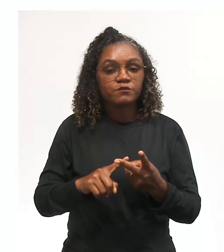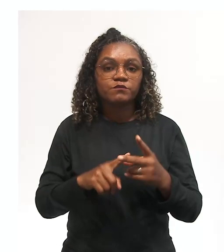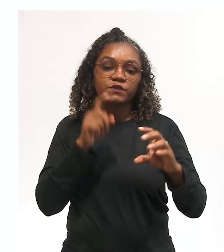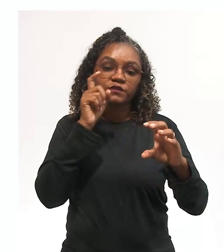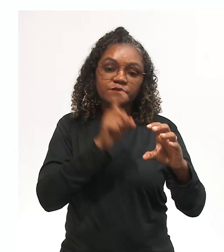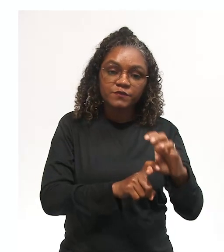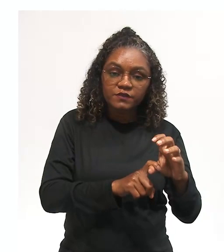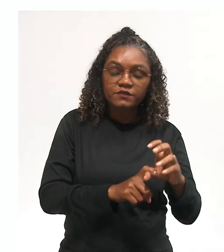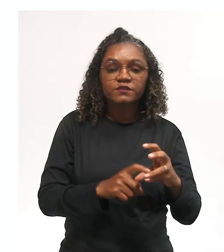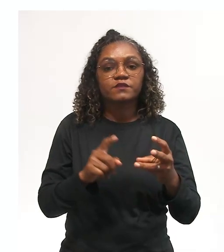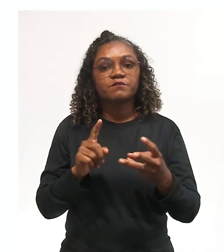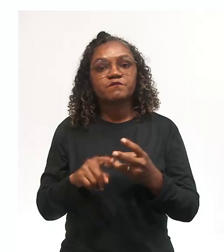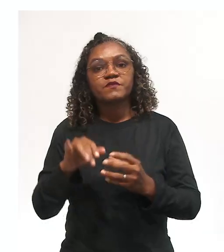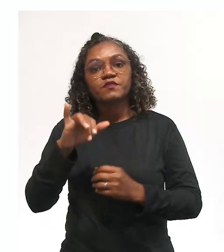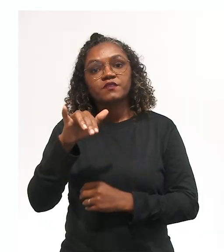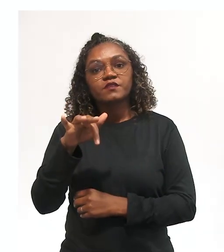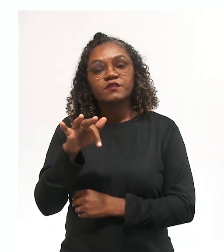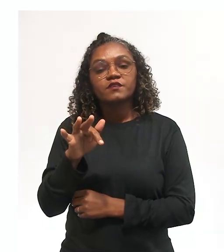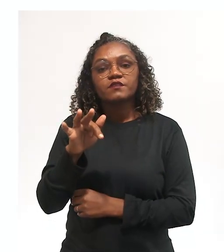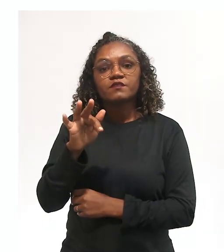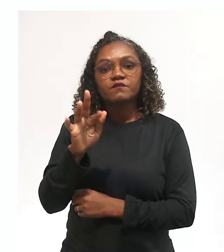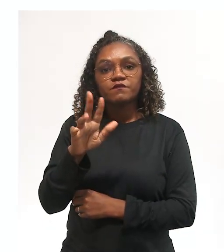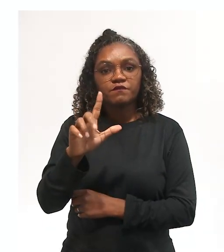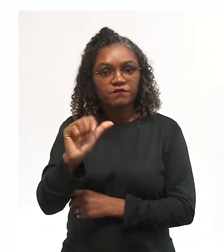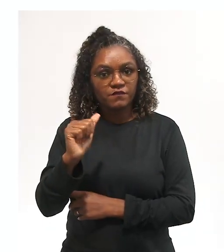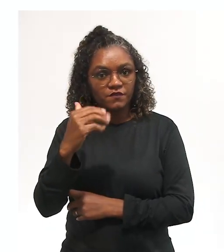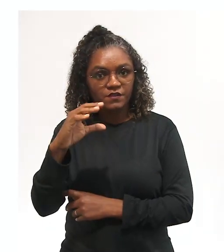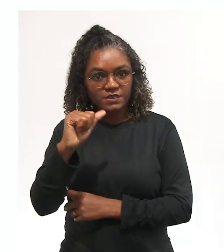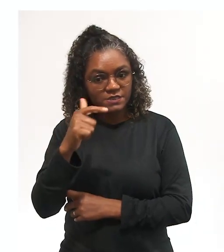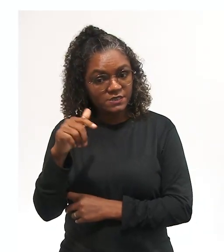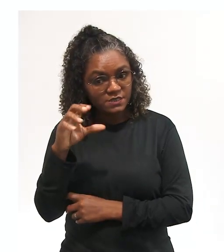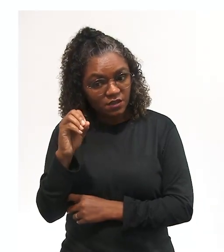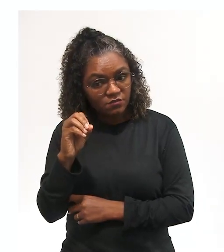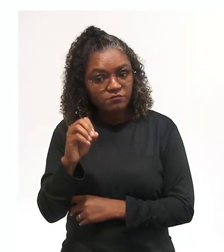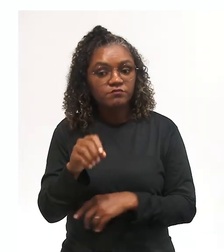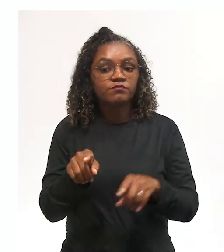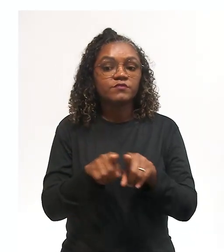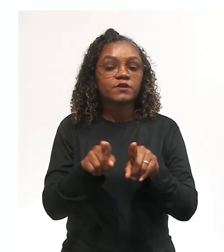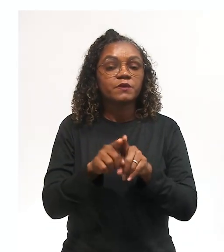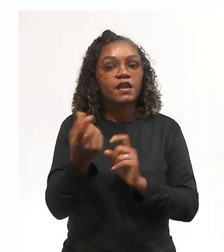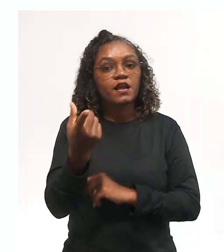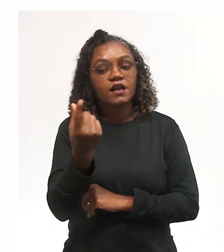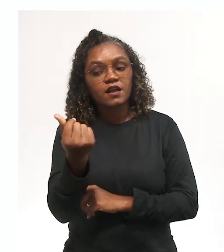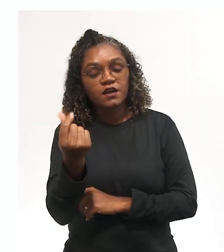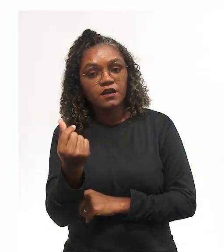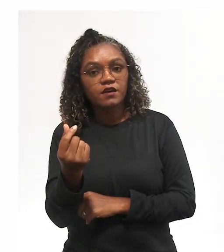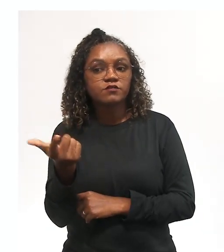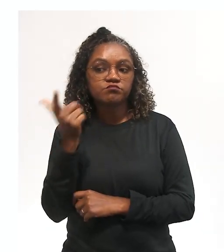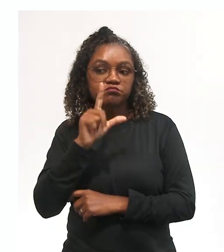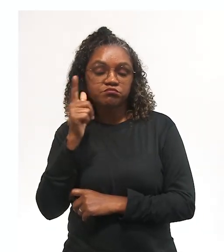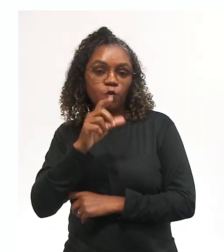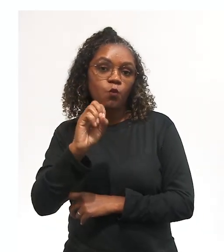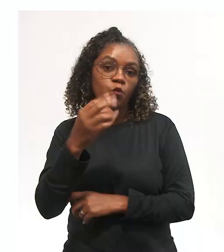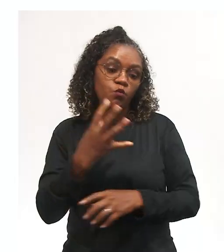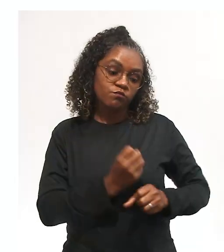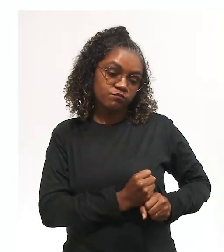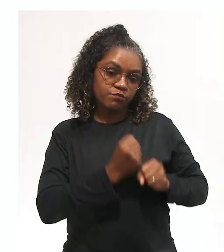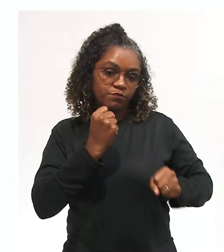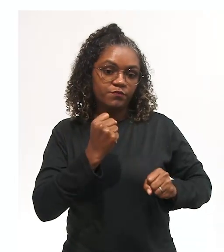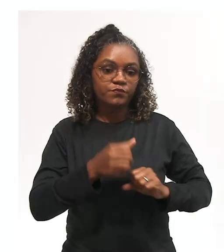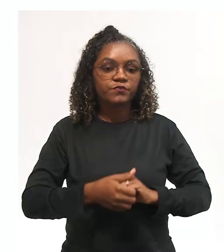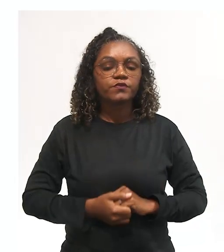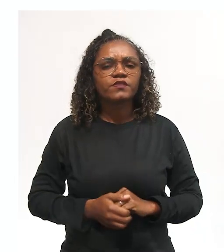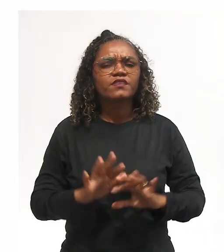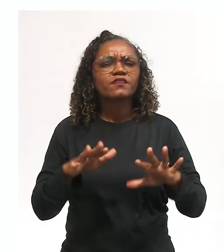Risco é probabilidade de o tomador do empréstimo não devolver o dinheiro. Despesas são todas as